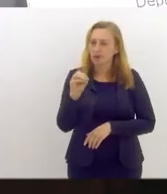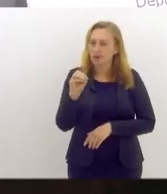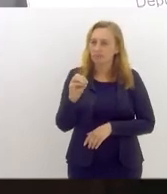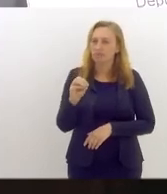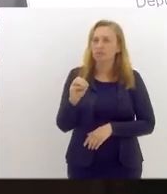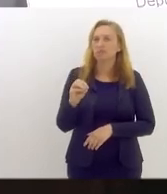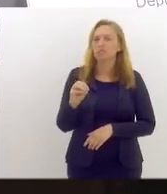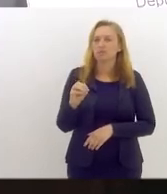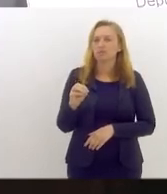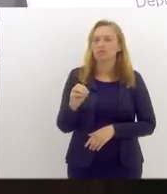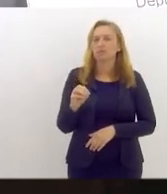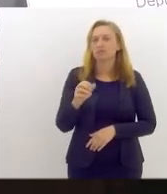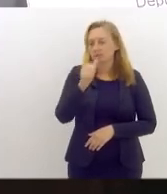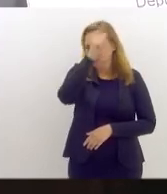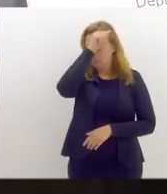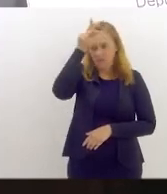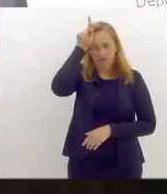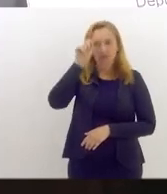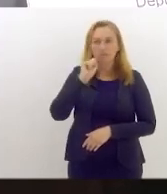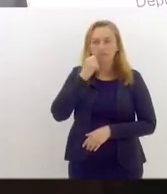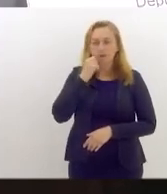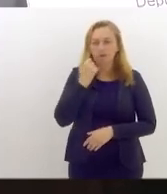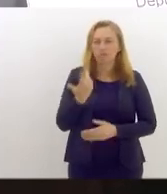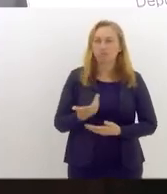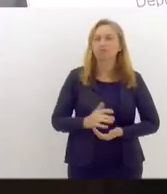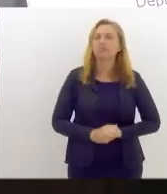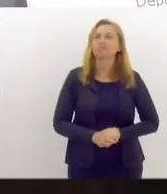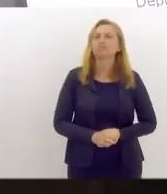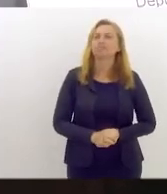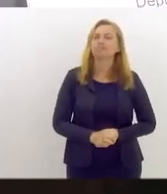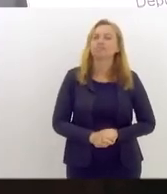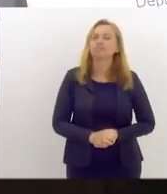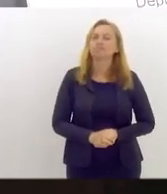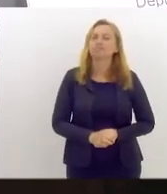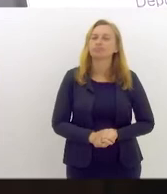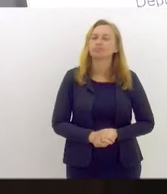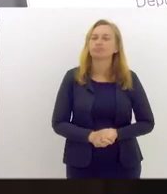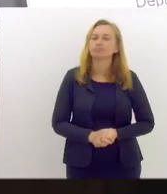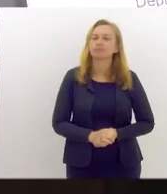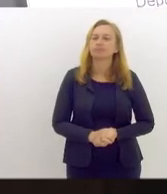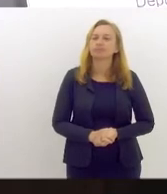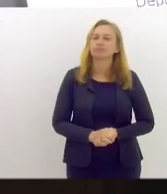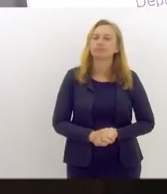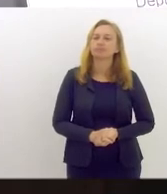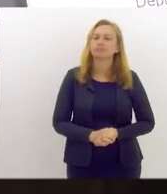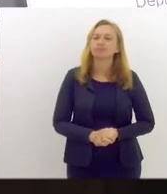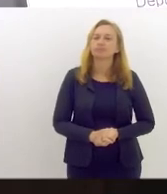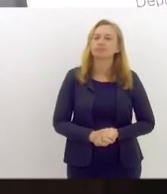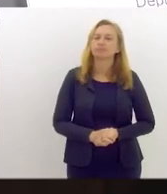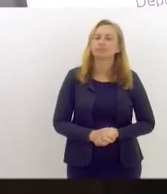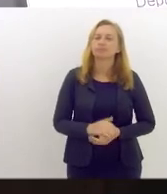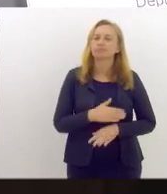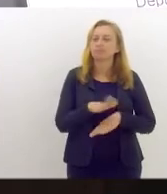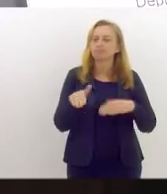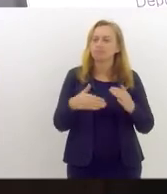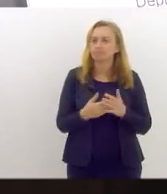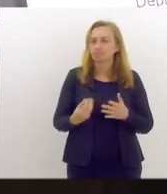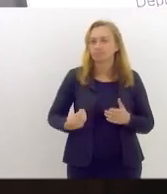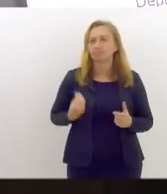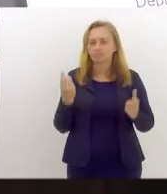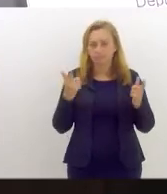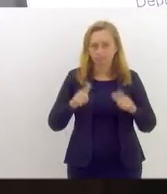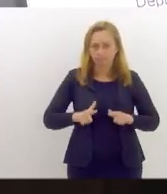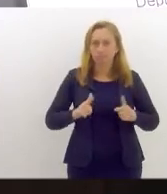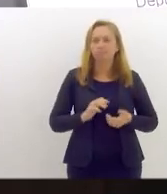onde é o coração da minha convivência desde de jovem e a todos os presentes